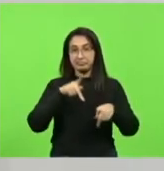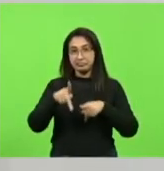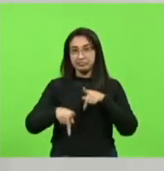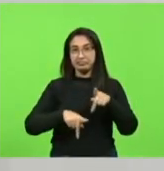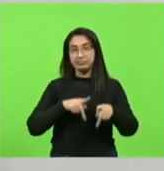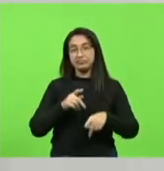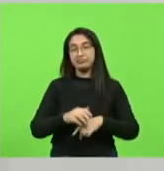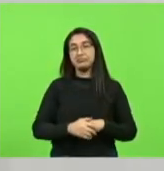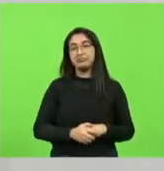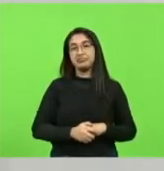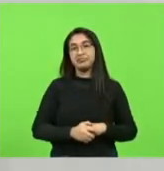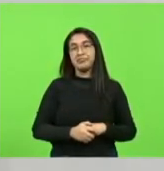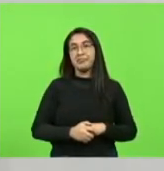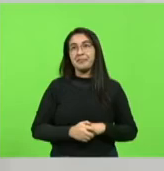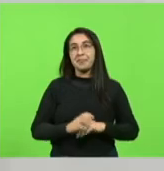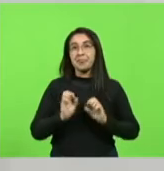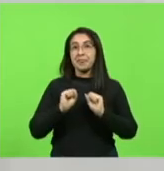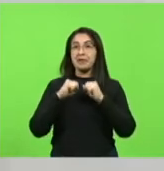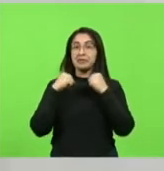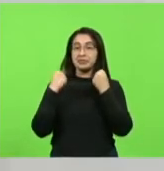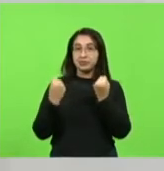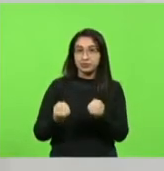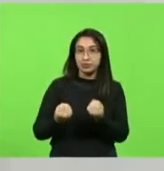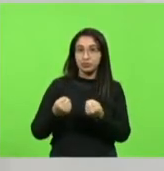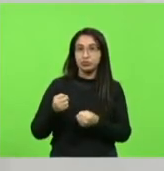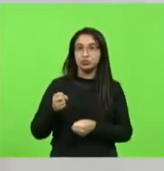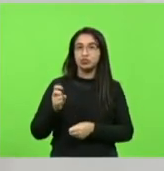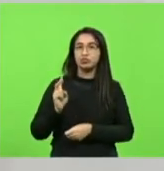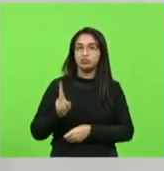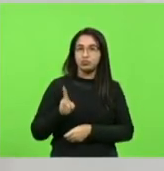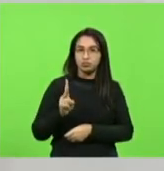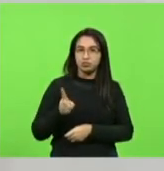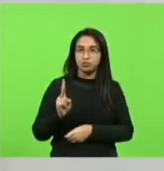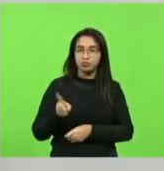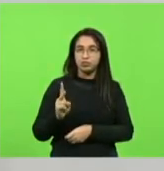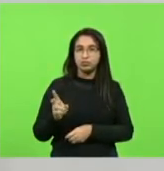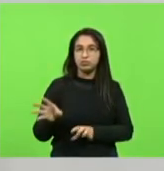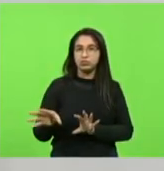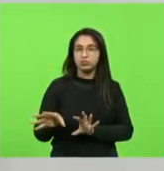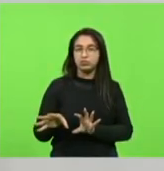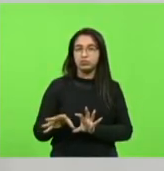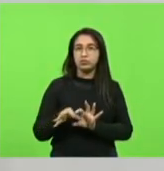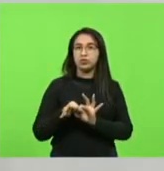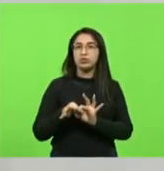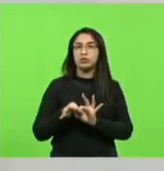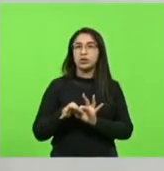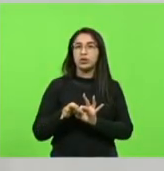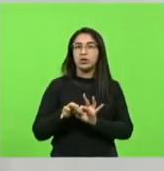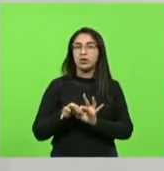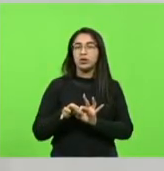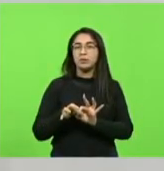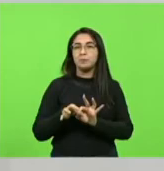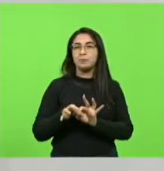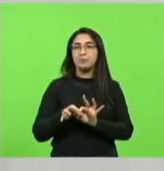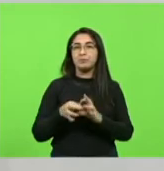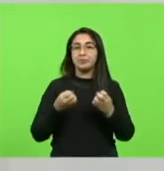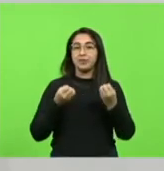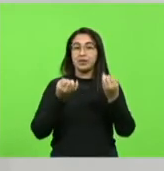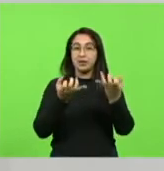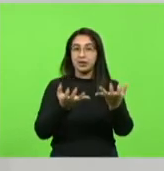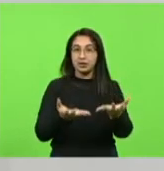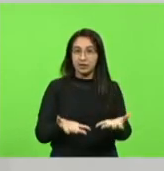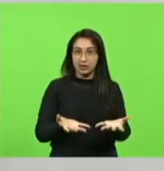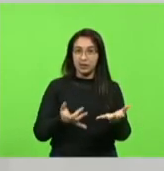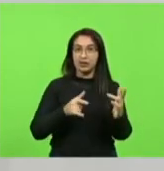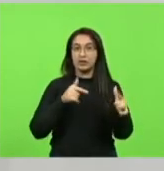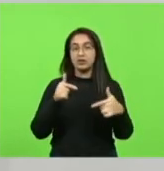Mais um esforço contínuo para reconciliar as divergências e entregar para a sociedade